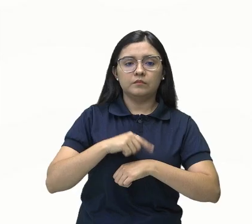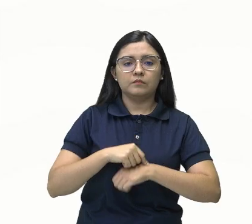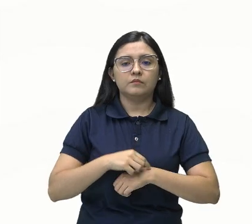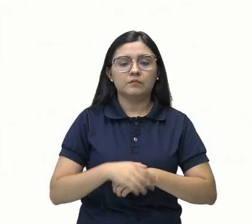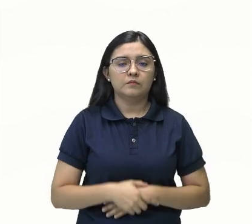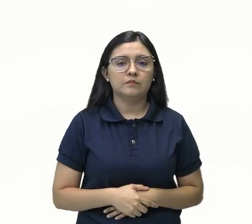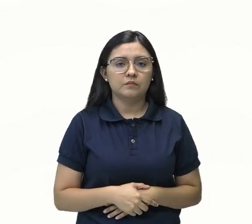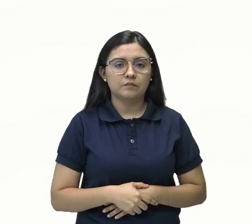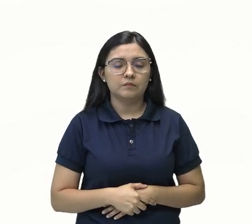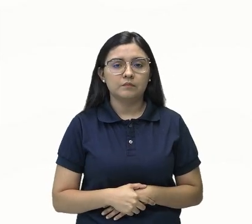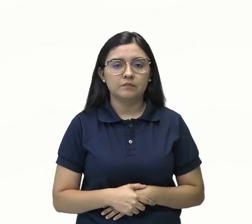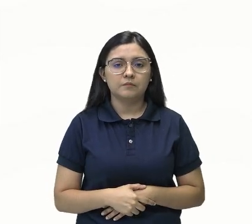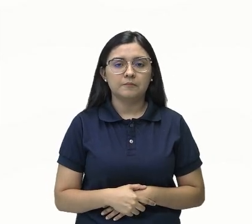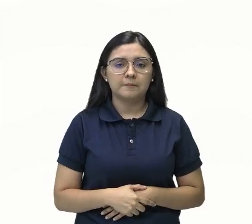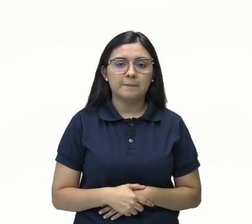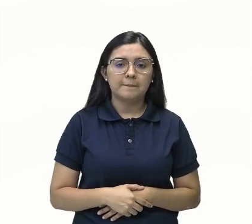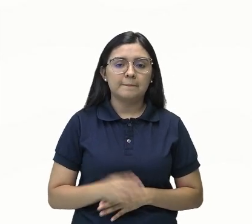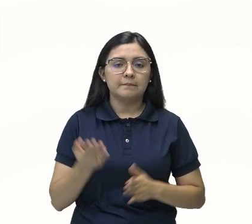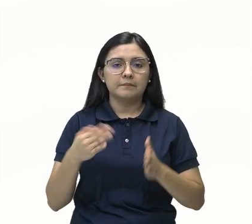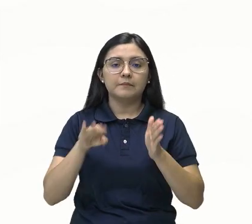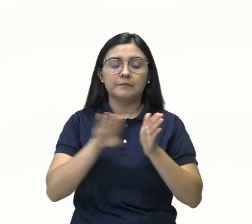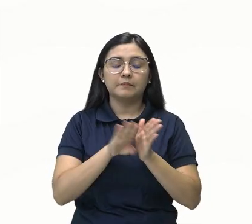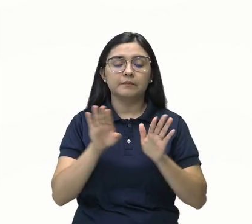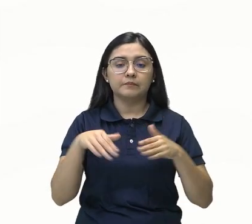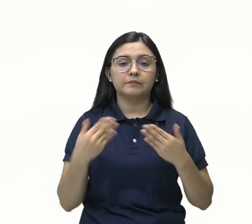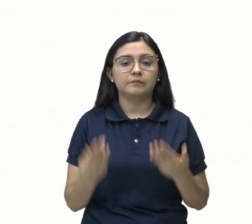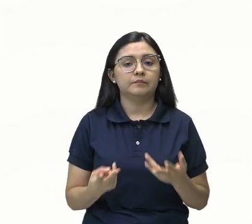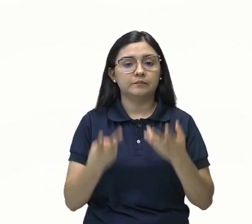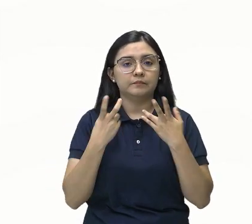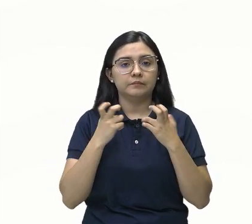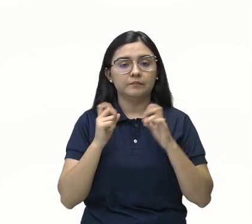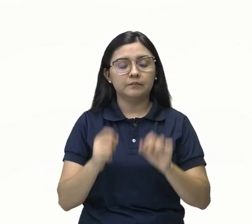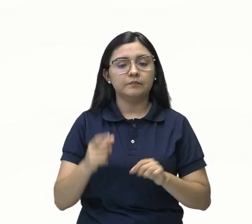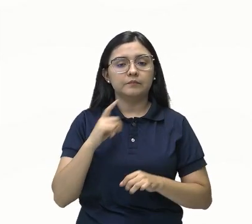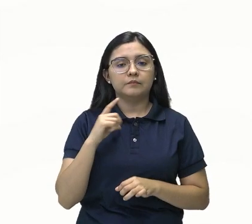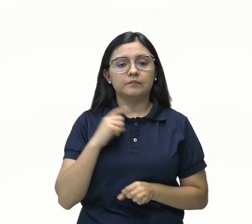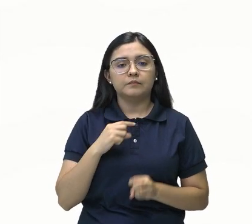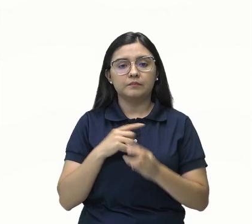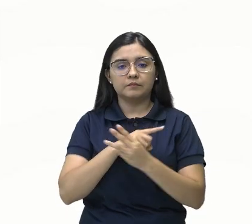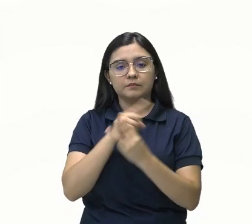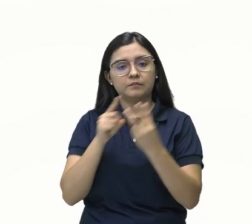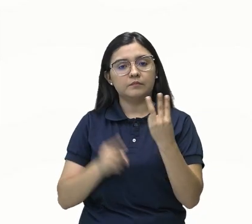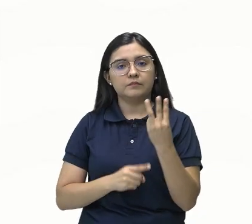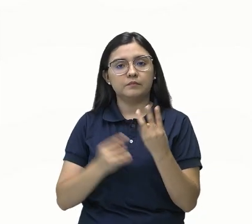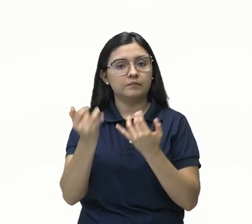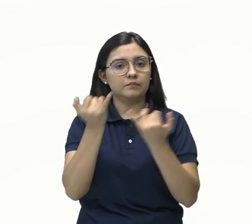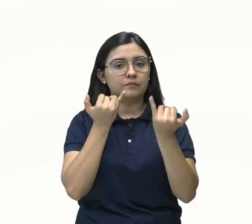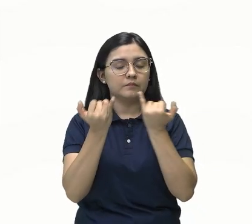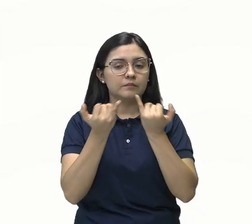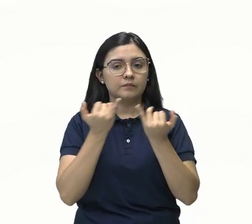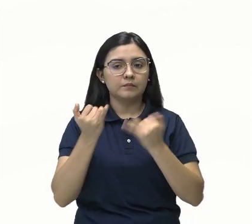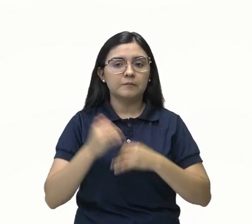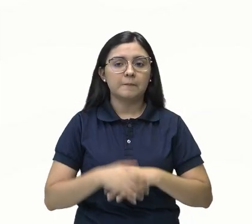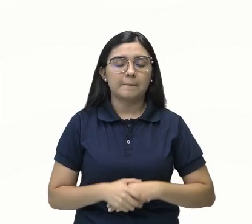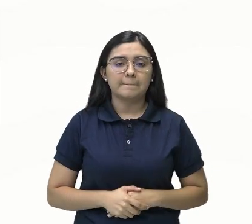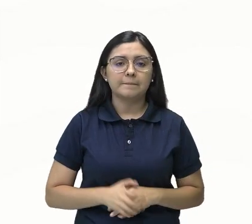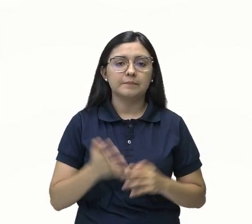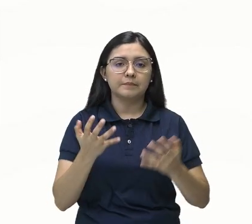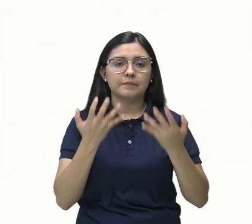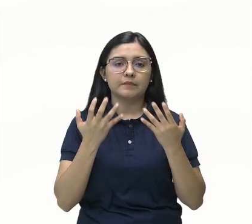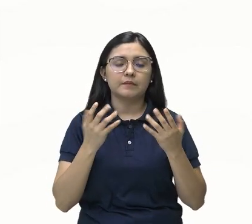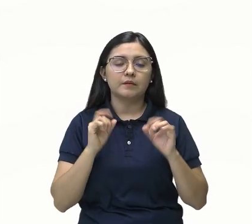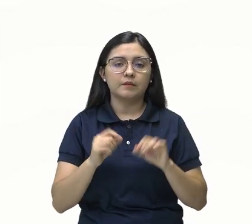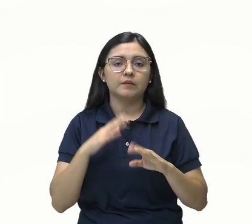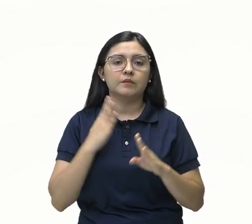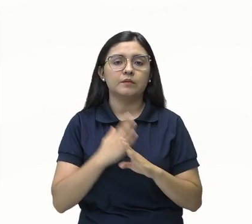duração dessa viagem? Então, observe que nós temos as nossas 3 informações e queremos